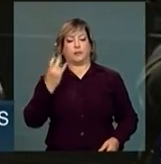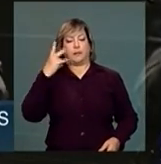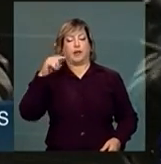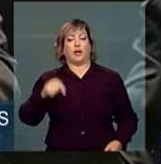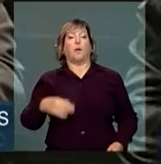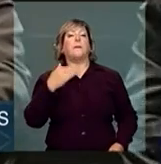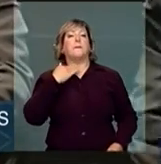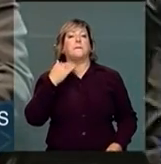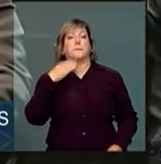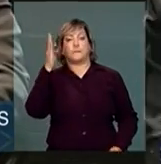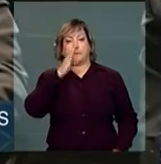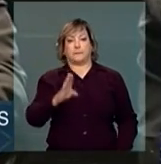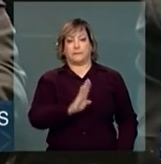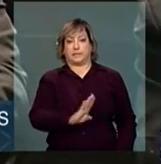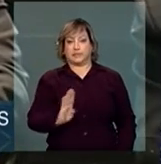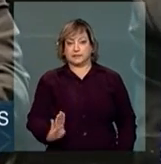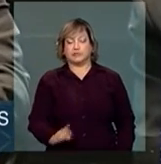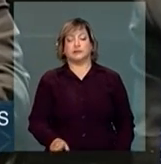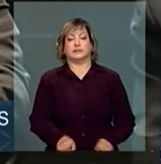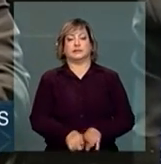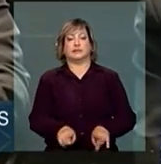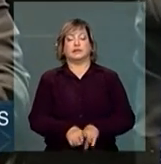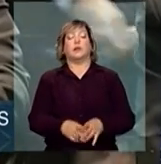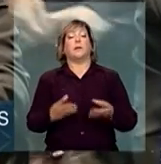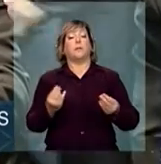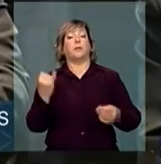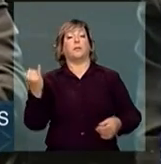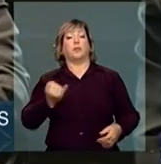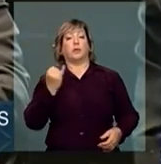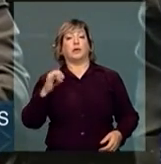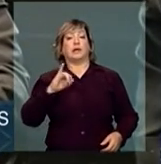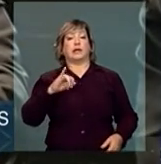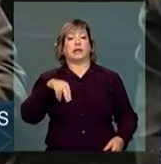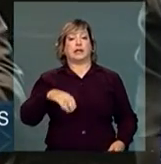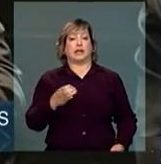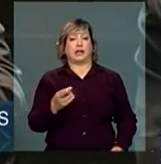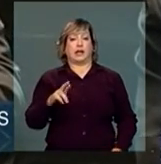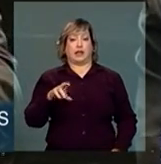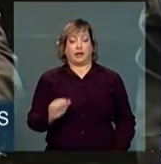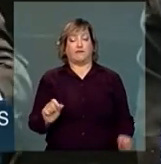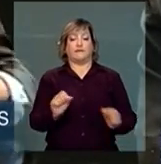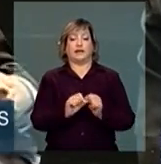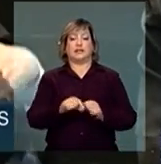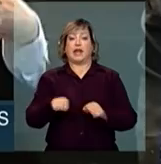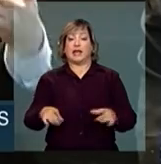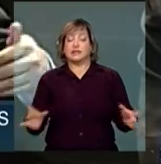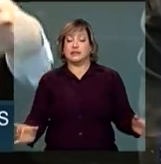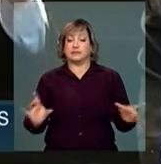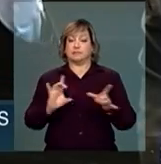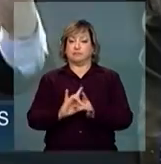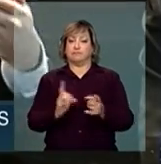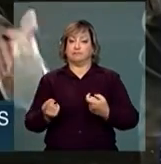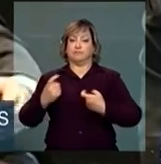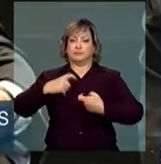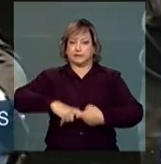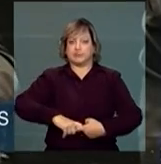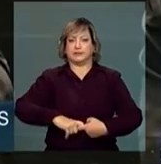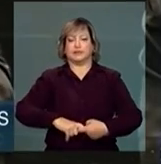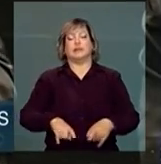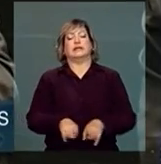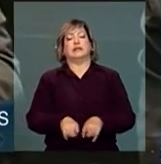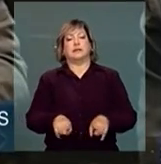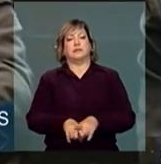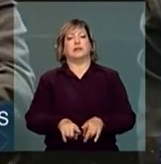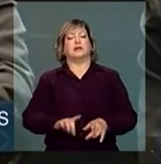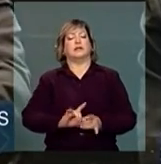Banco do Brasil, mas muito importante para o INCRA estabelecermos essa parceria que está à disposição também dos outros